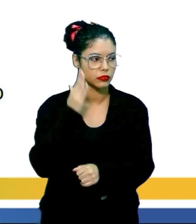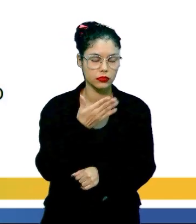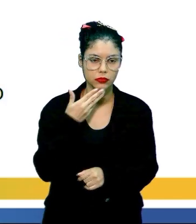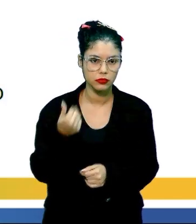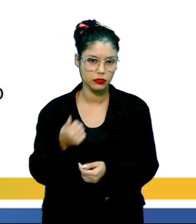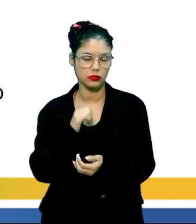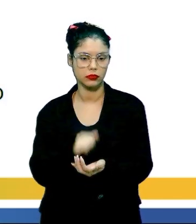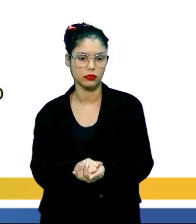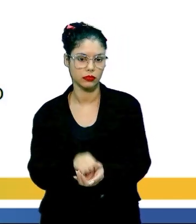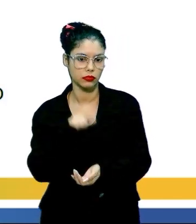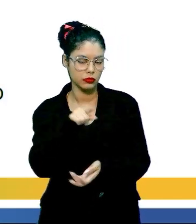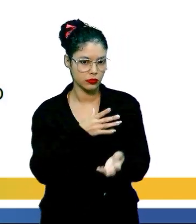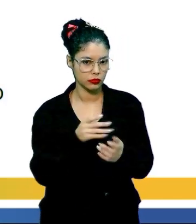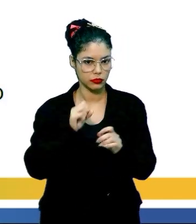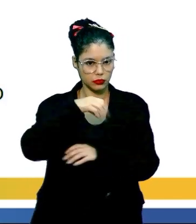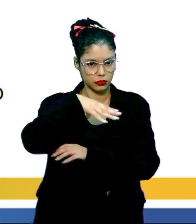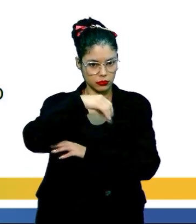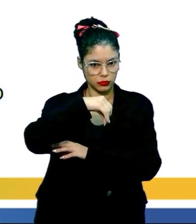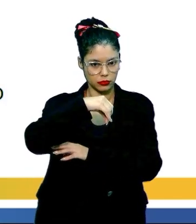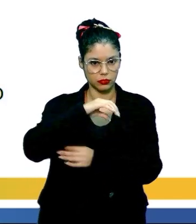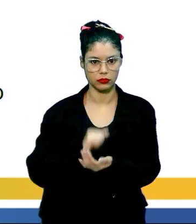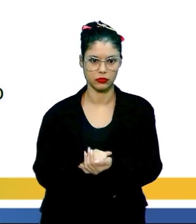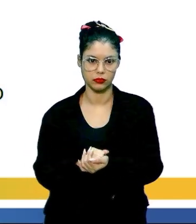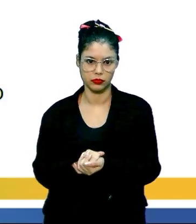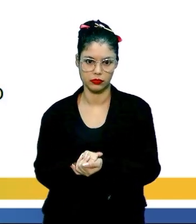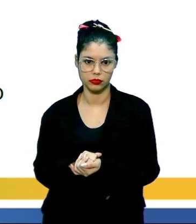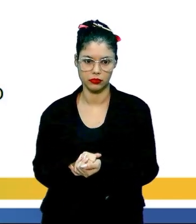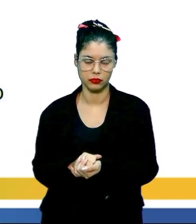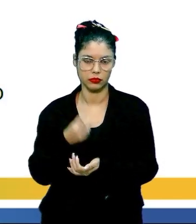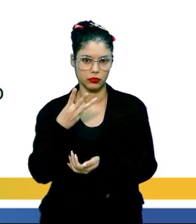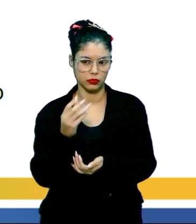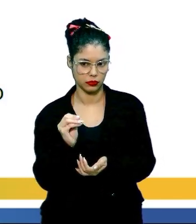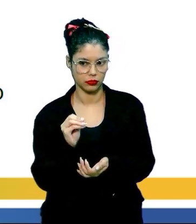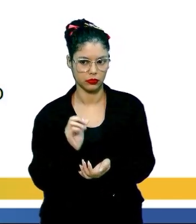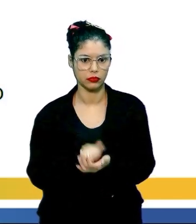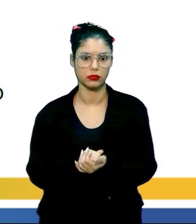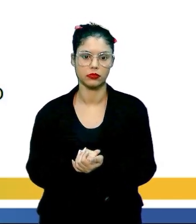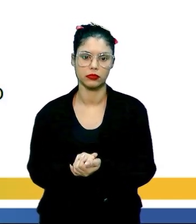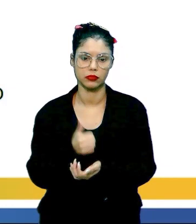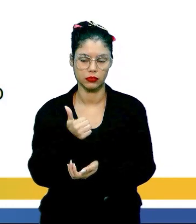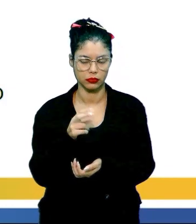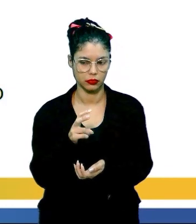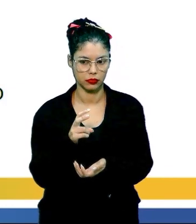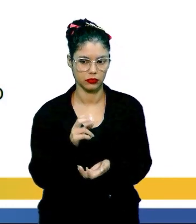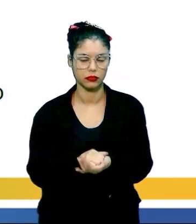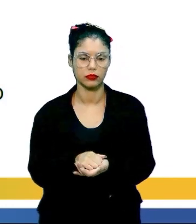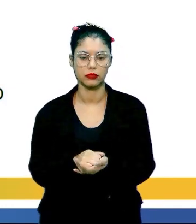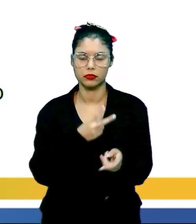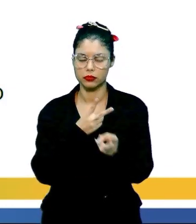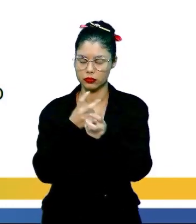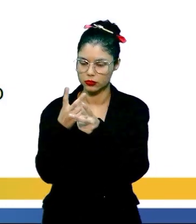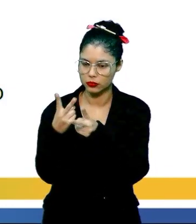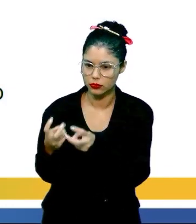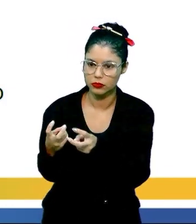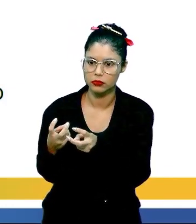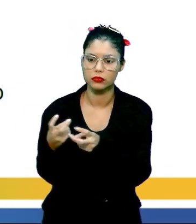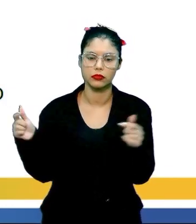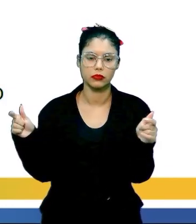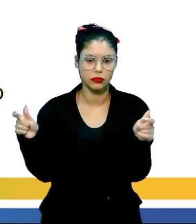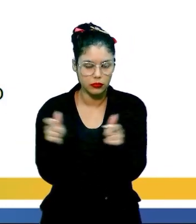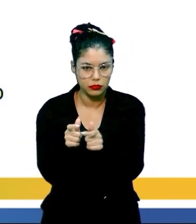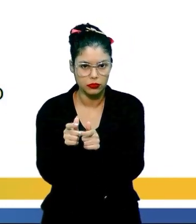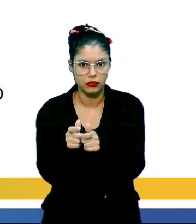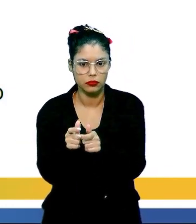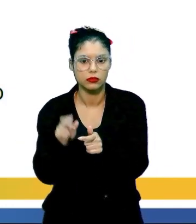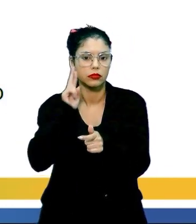aqui, ó. Você pega 90, é o termo seguinte, 30. Depois 15, você percebe que ela está